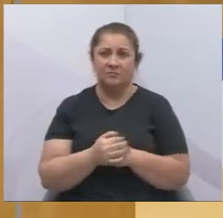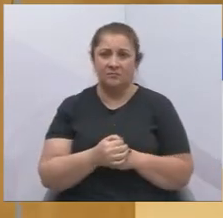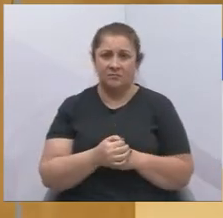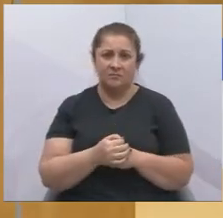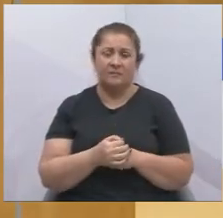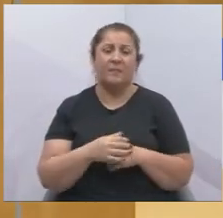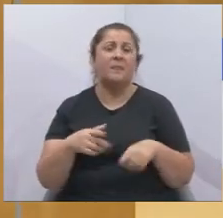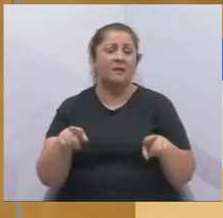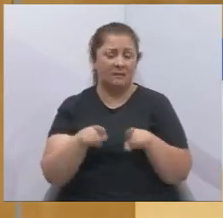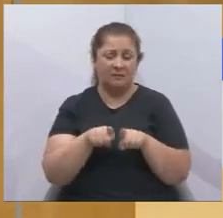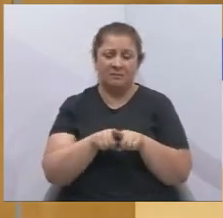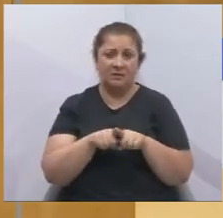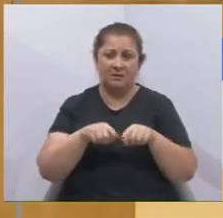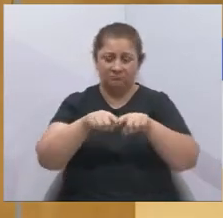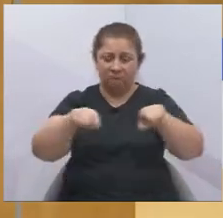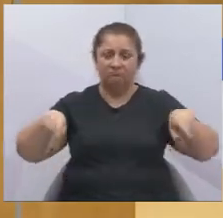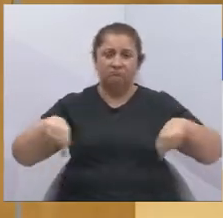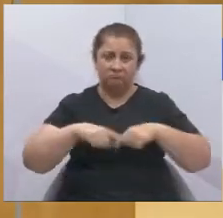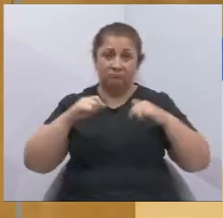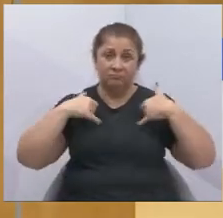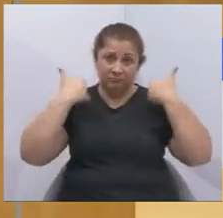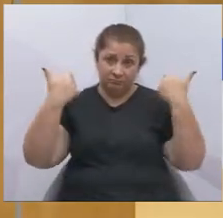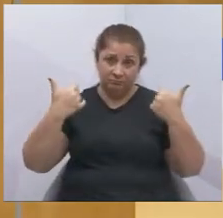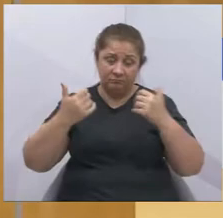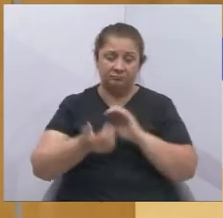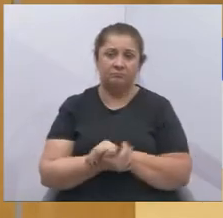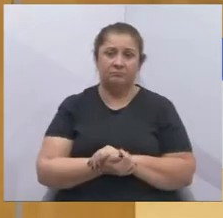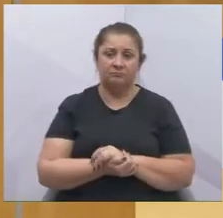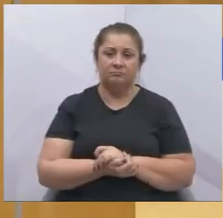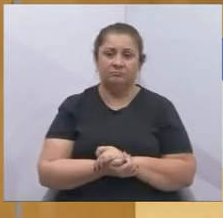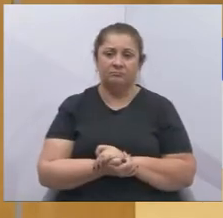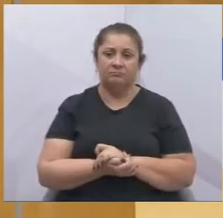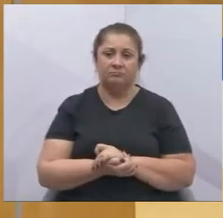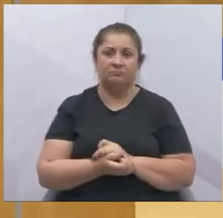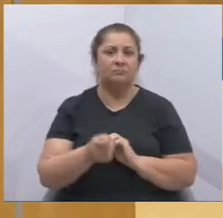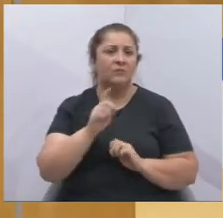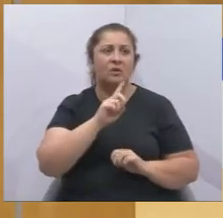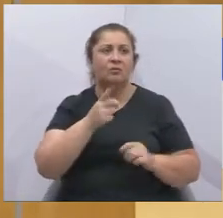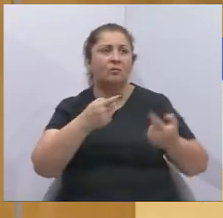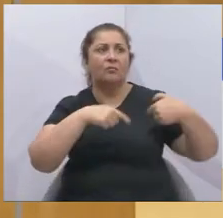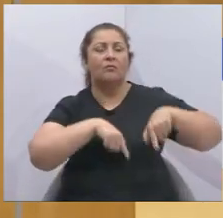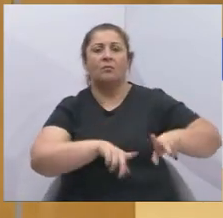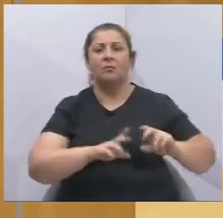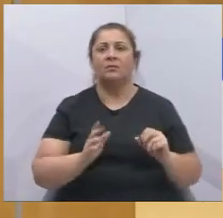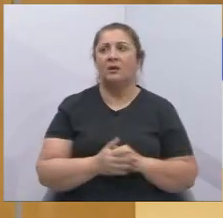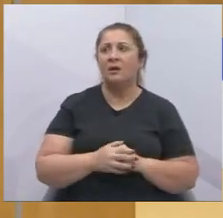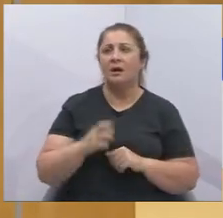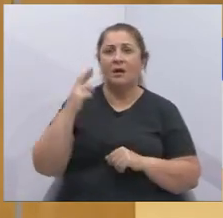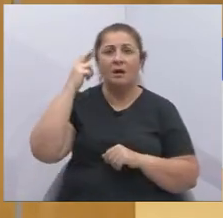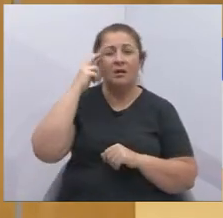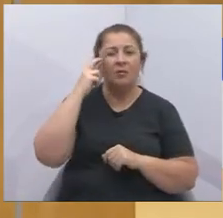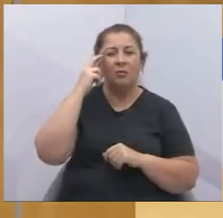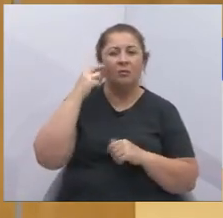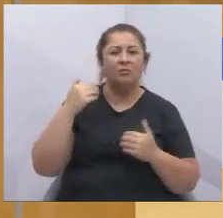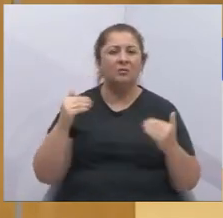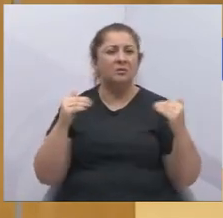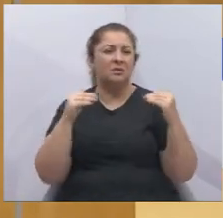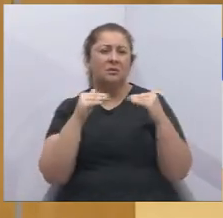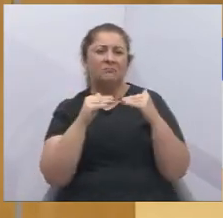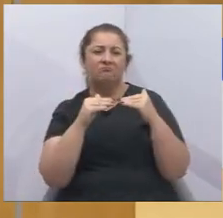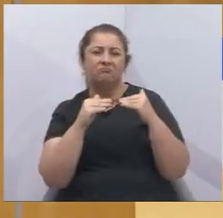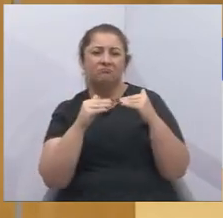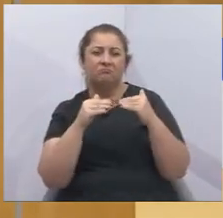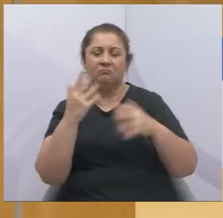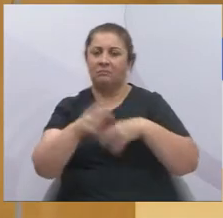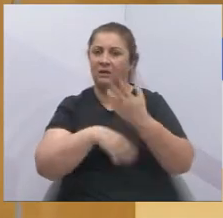também têm salão de festa do lado da casa de alguém. Eu não estou contra dizer, ah, o Roninho é a favor de bagunça, eu não sou a favor de bagunça,